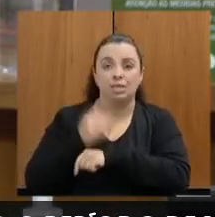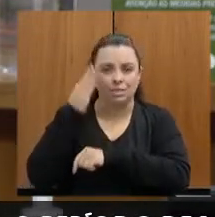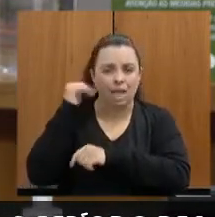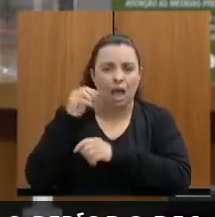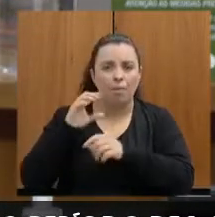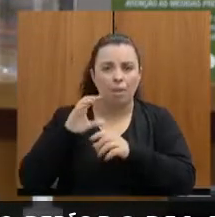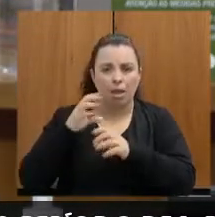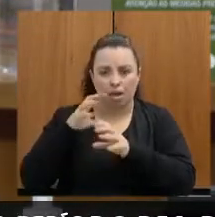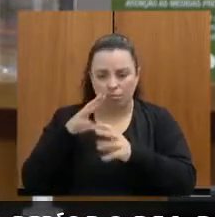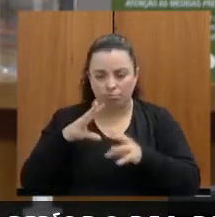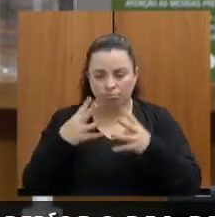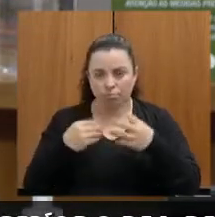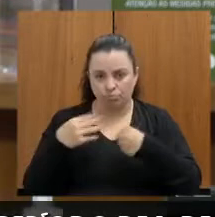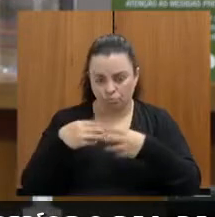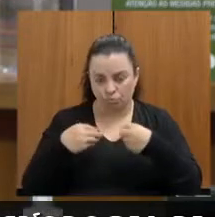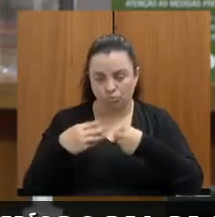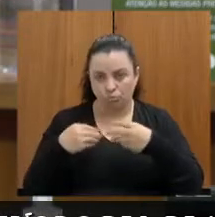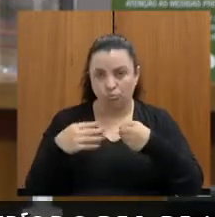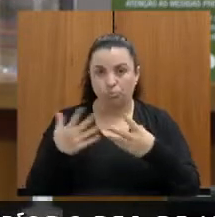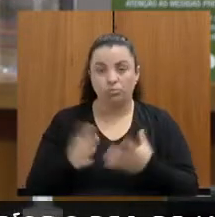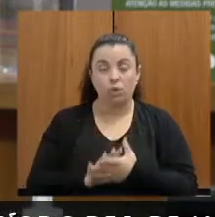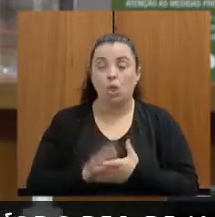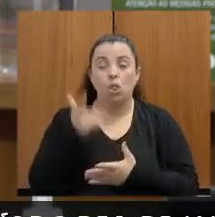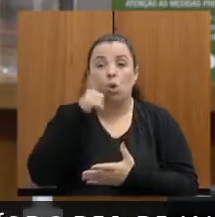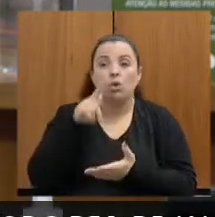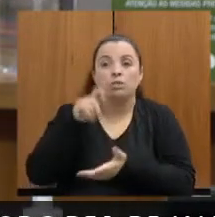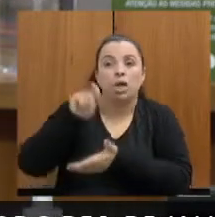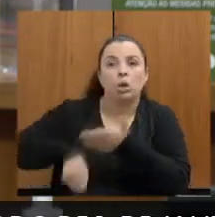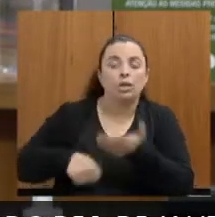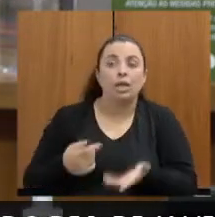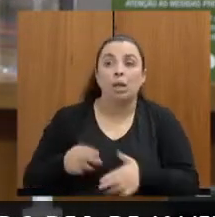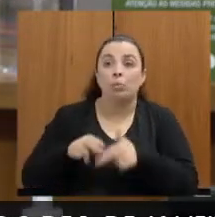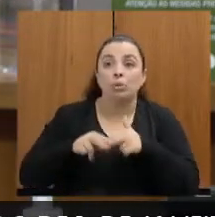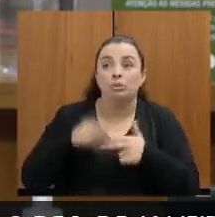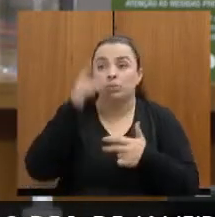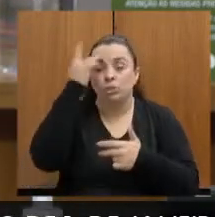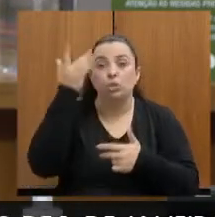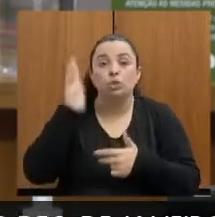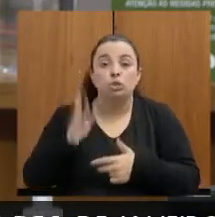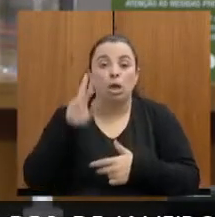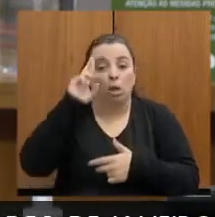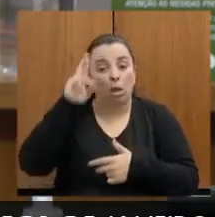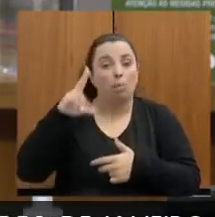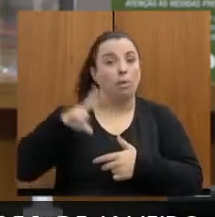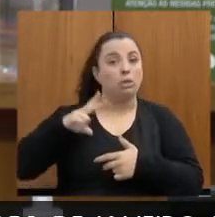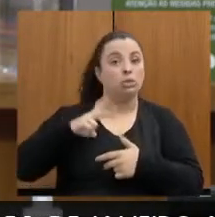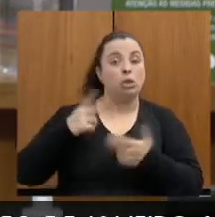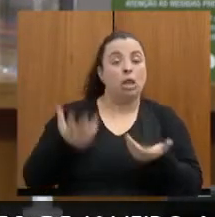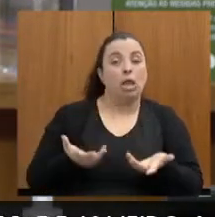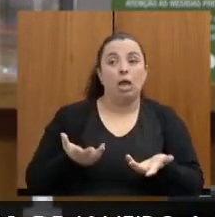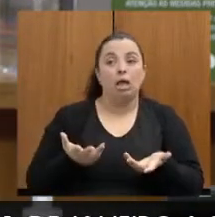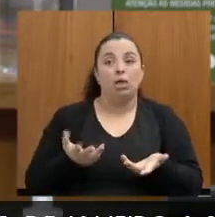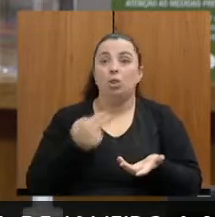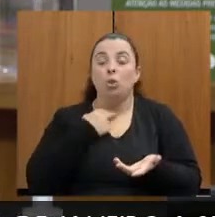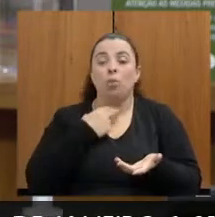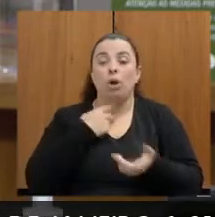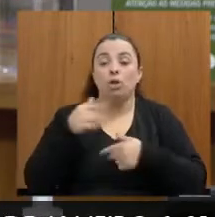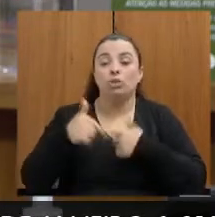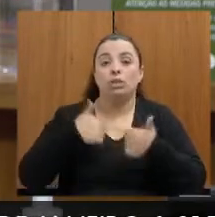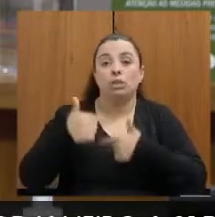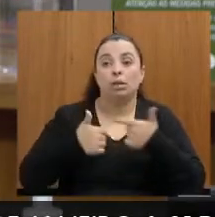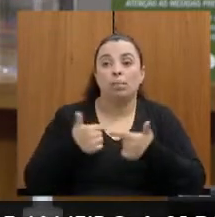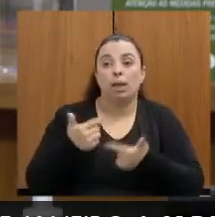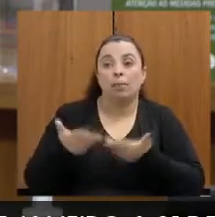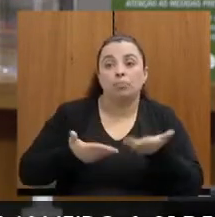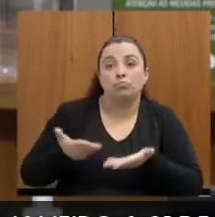contratar radiologista fazer concurso que ninguém todos São donos de cliente não pode trabalhar para o Estado então com a organização